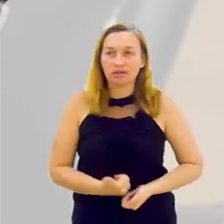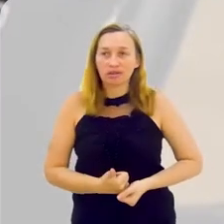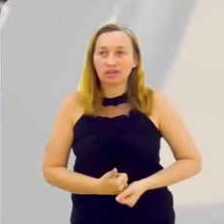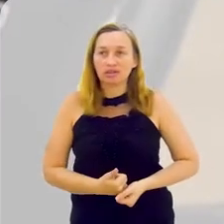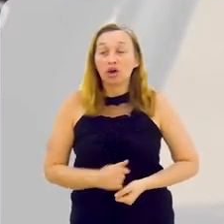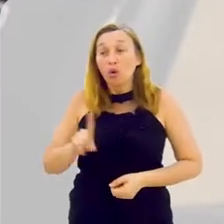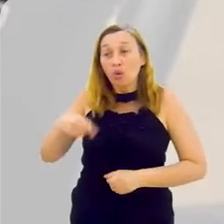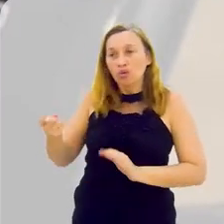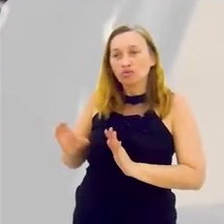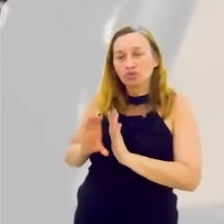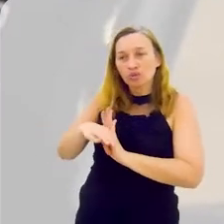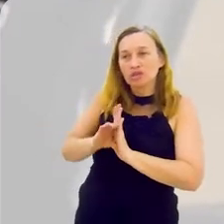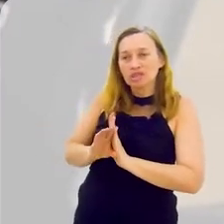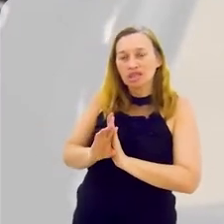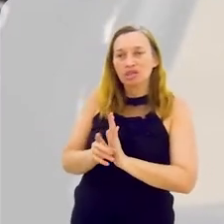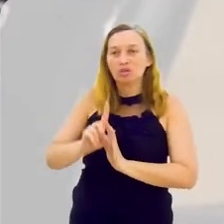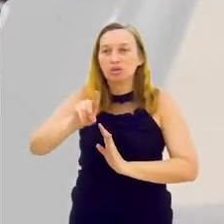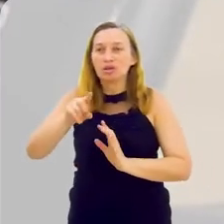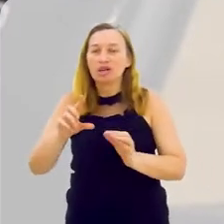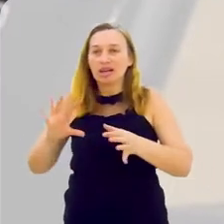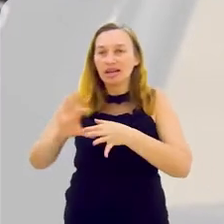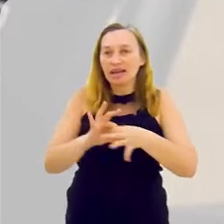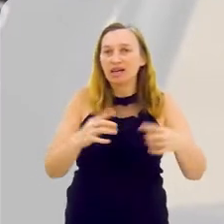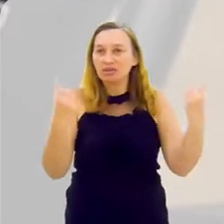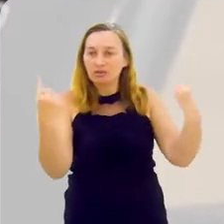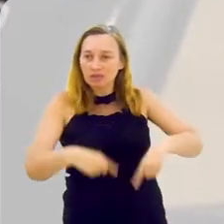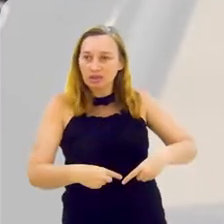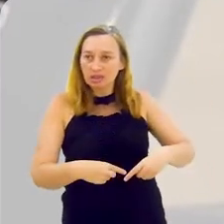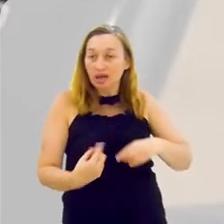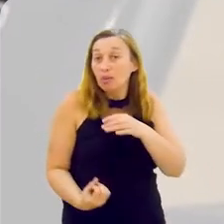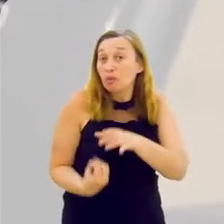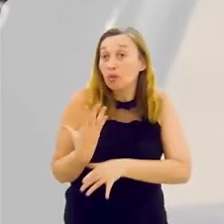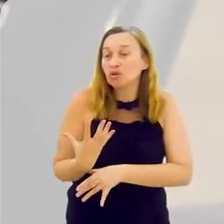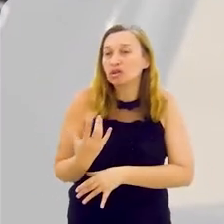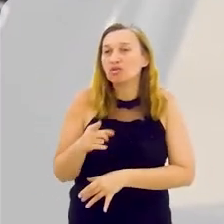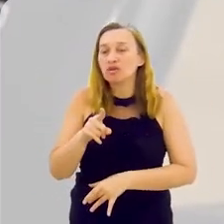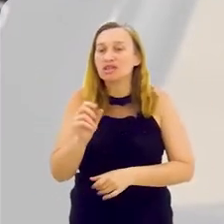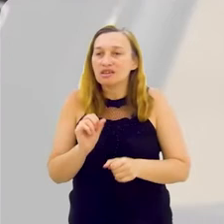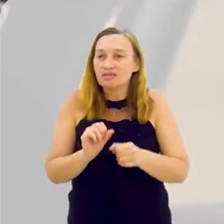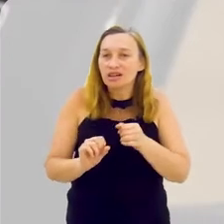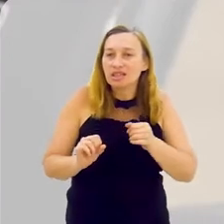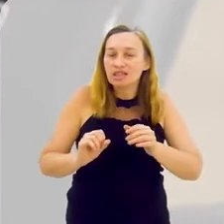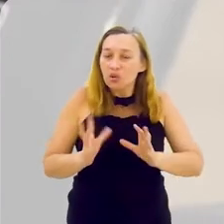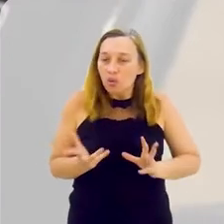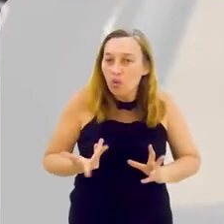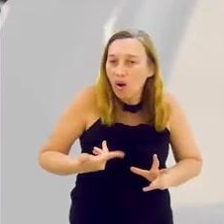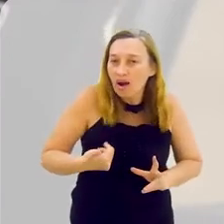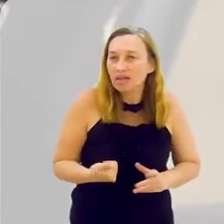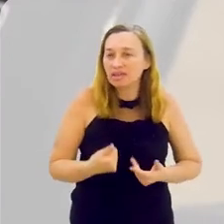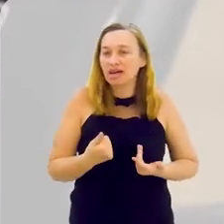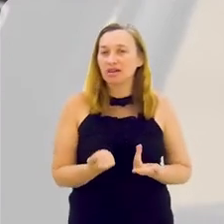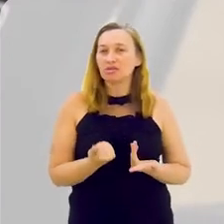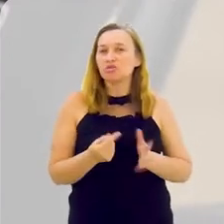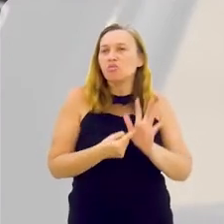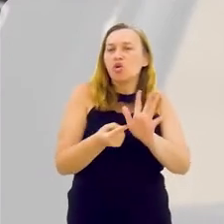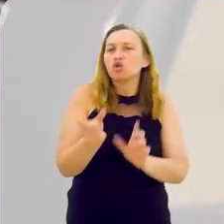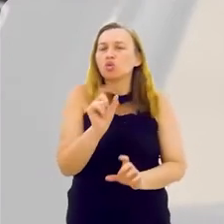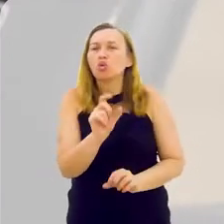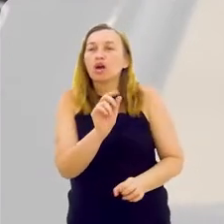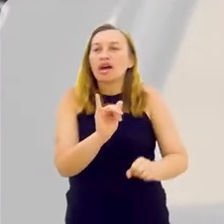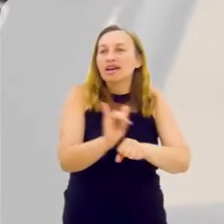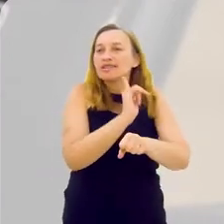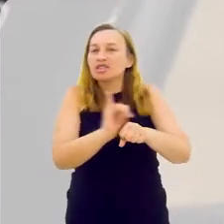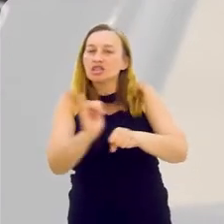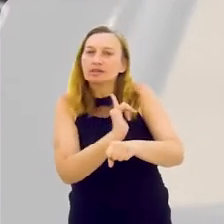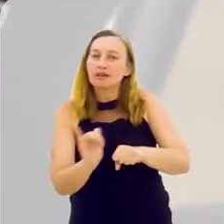lá e vai te tomar mercado. Outro conceito ligado à competitividade é a produtividade, você fazer com maior